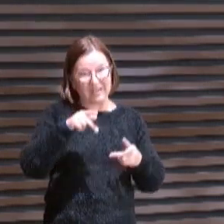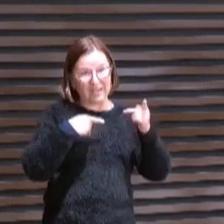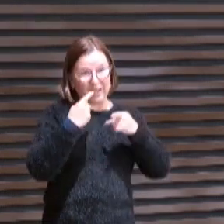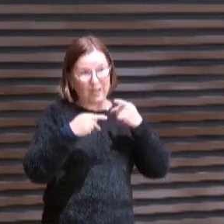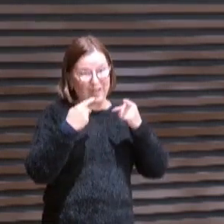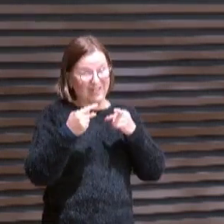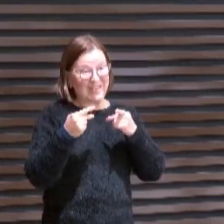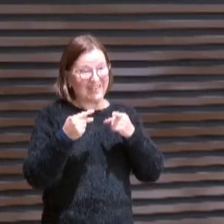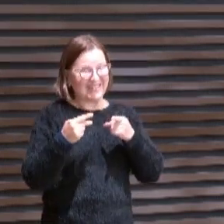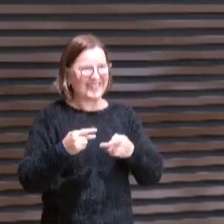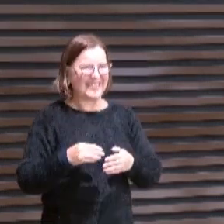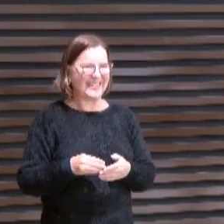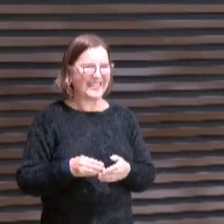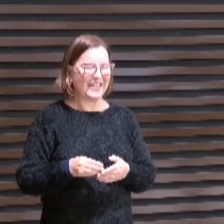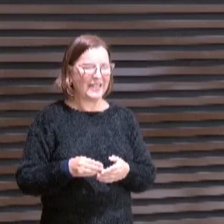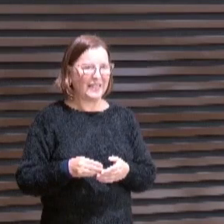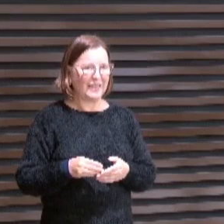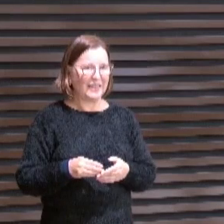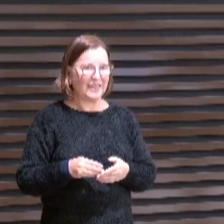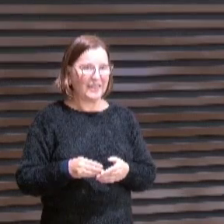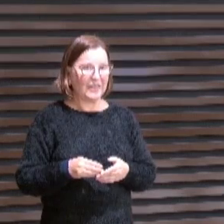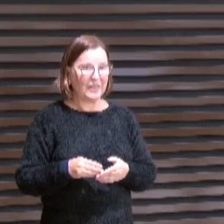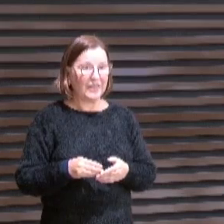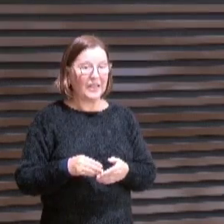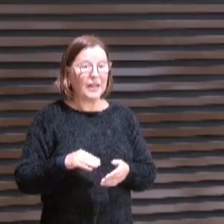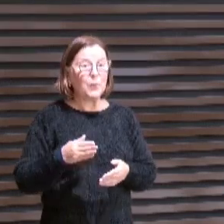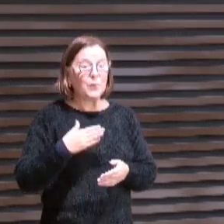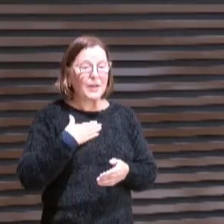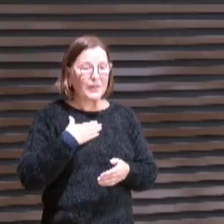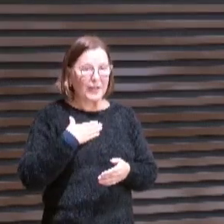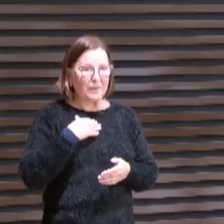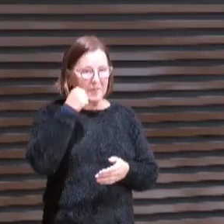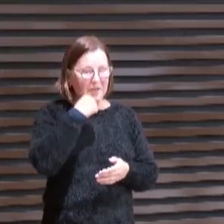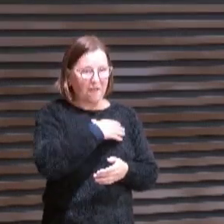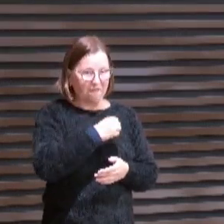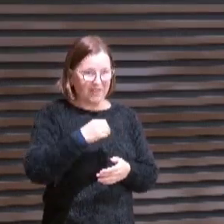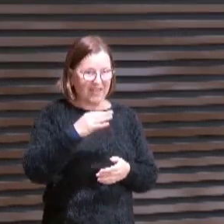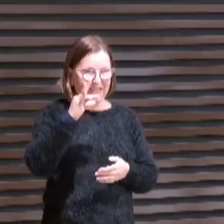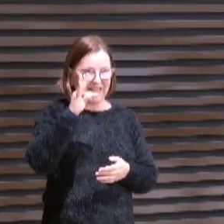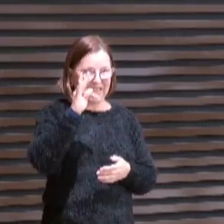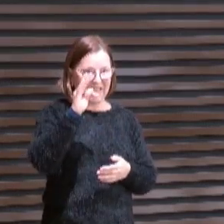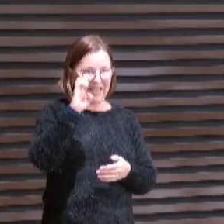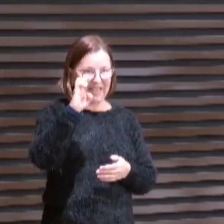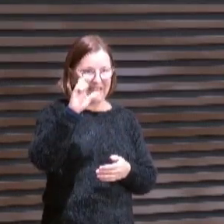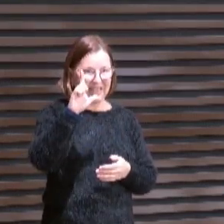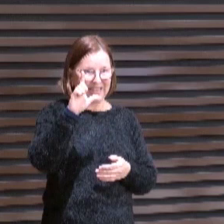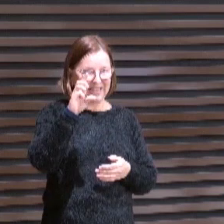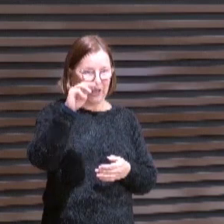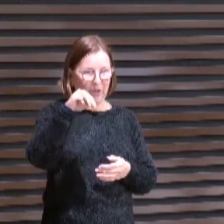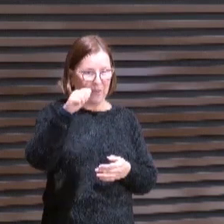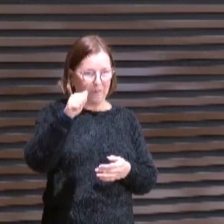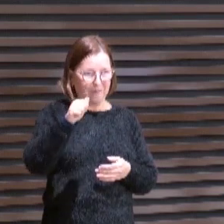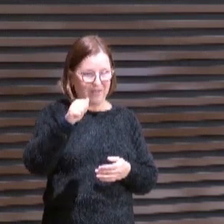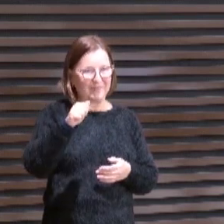eles, quando a Thelma, minha filha, nasceu, e que eu estava lá na Santa Casa, olhando